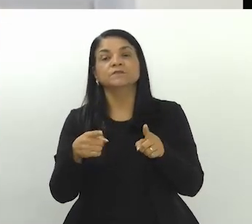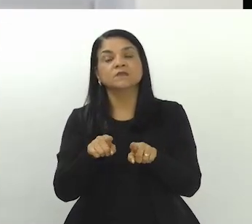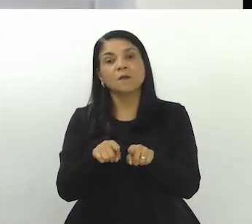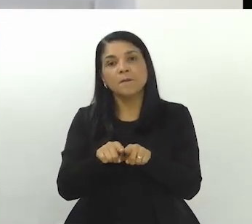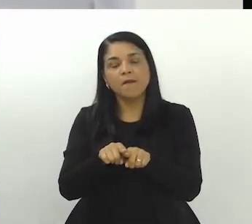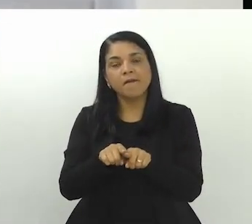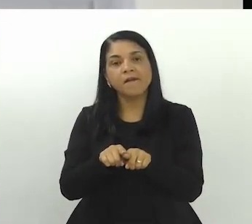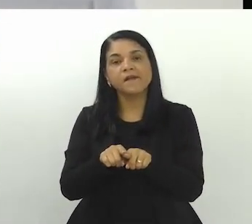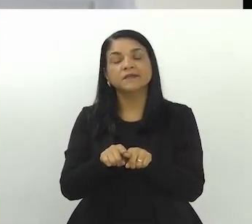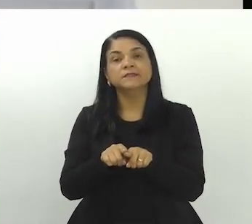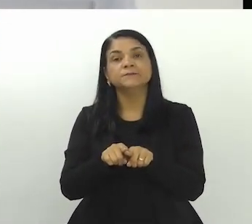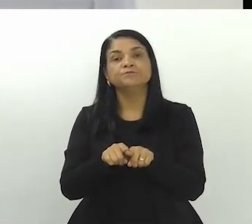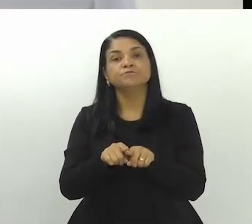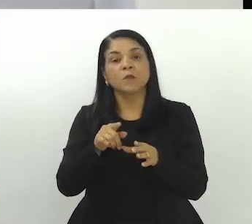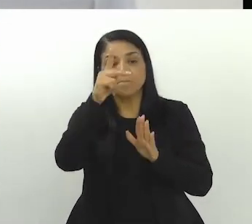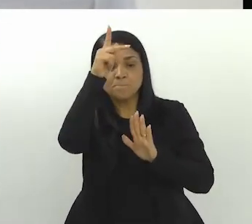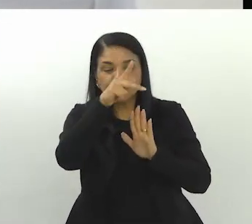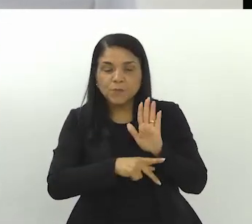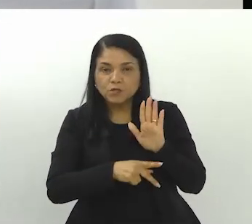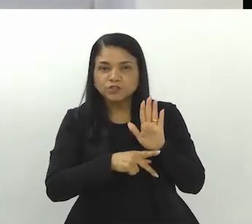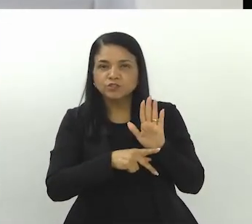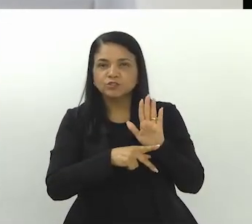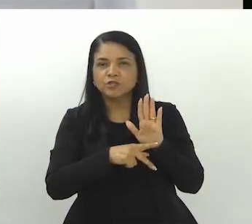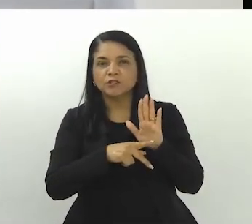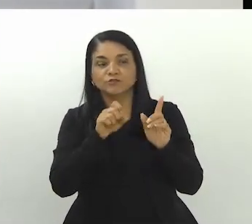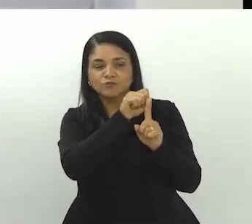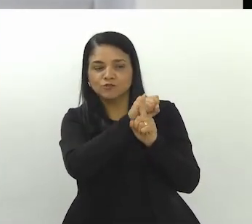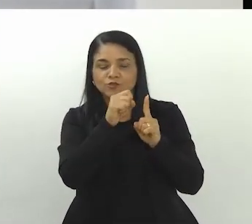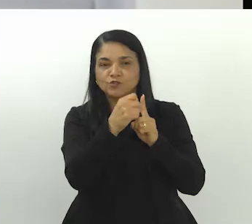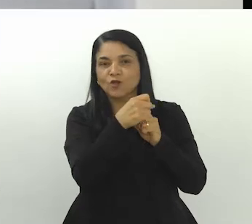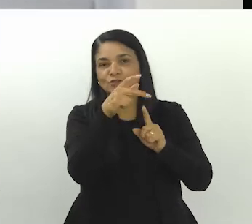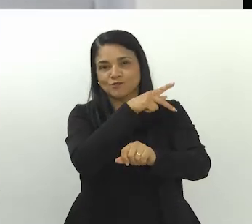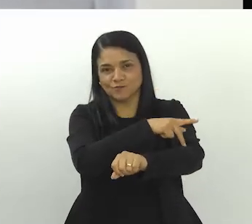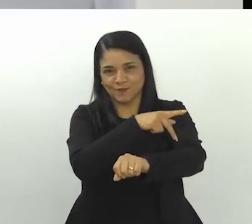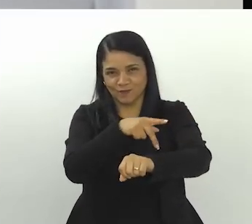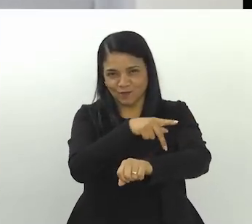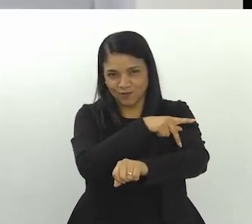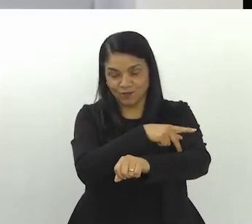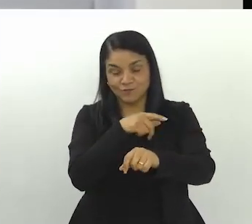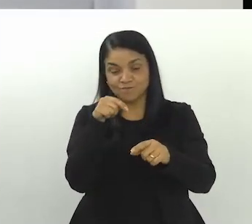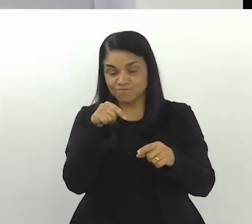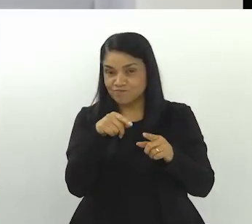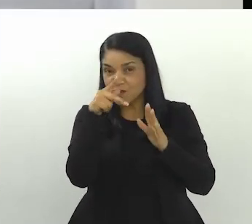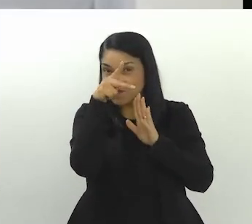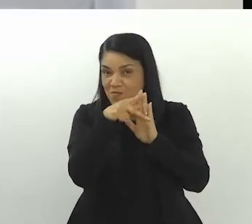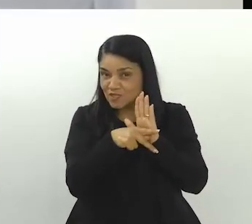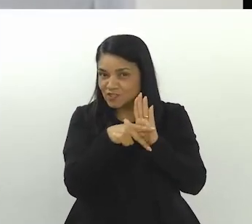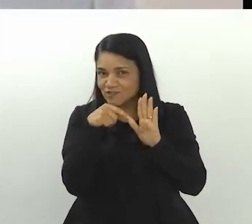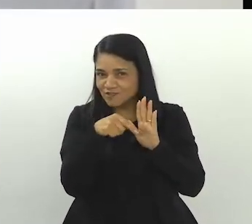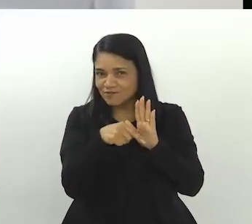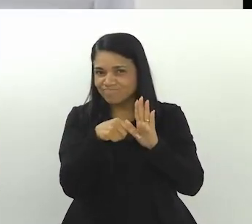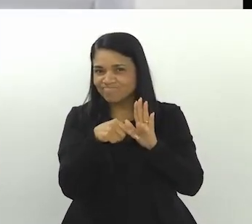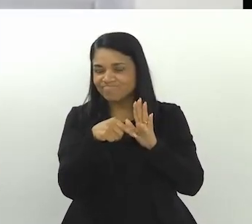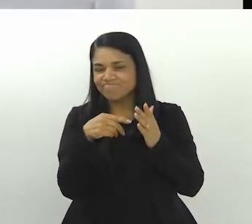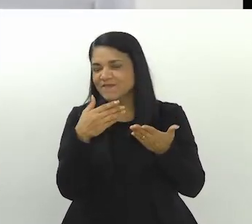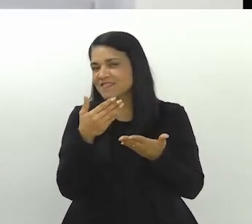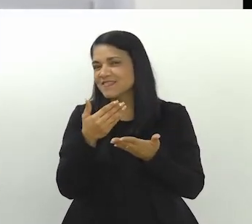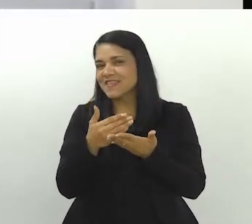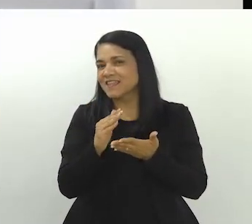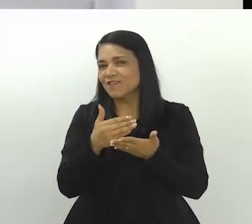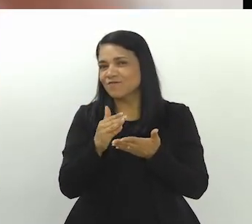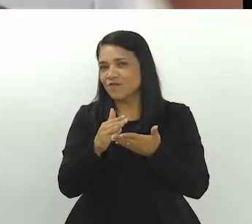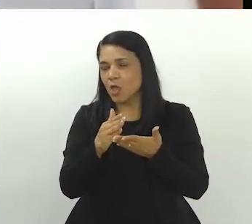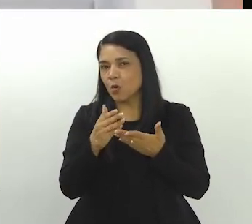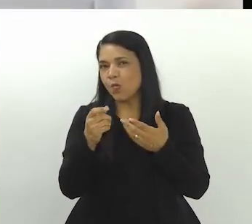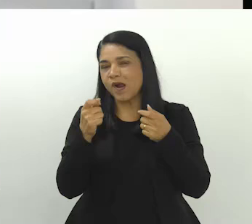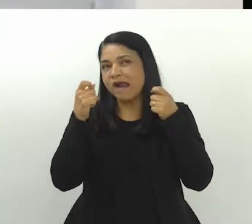muito fortemente na mediação de conflito e em projetos sociopedagógicos. Mas esses projetos sociopedagógicos não têm